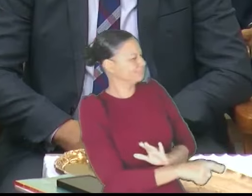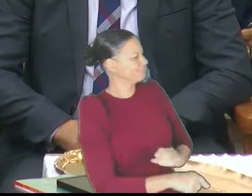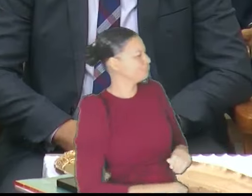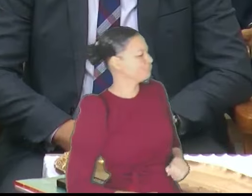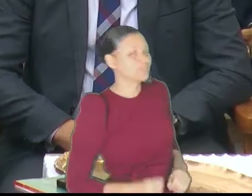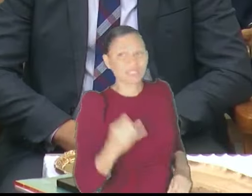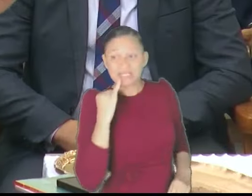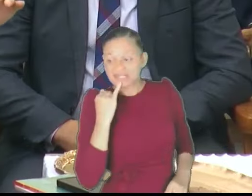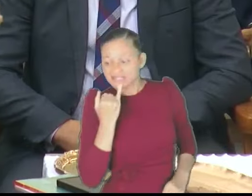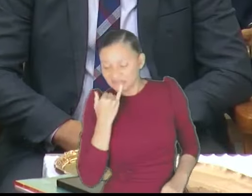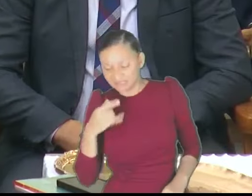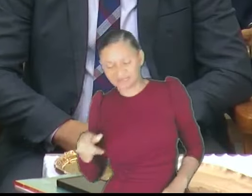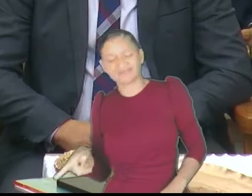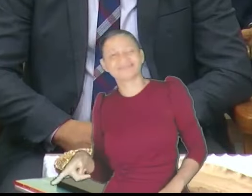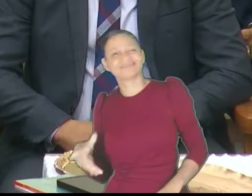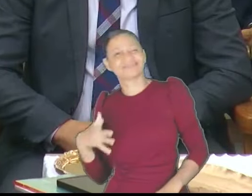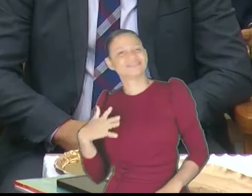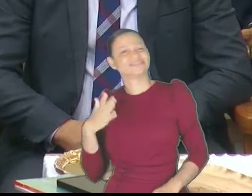Isaac já tem